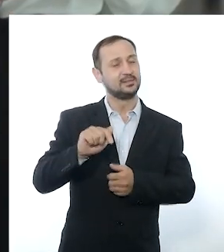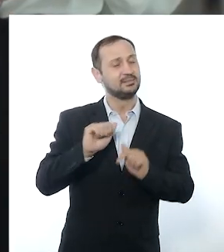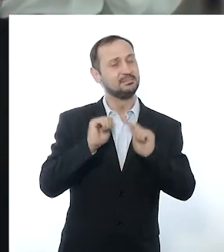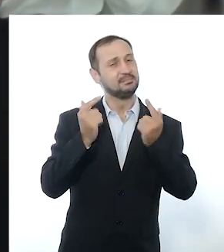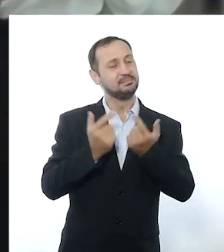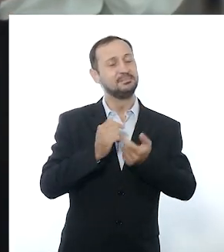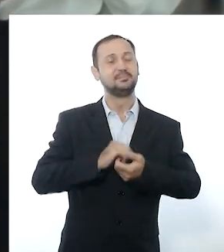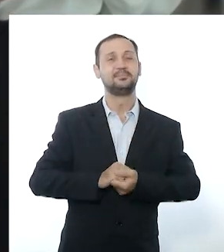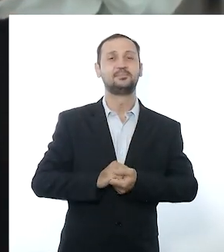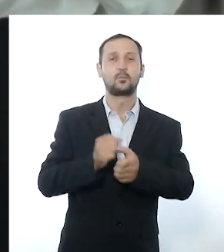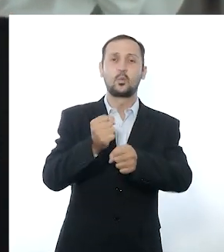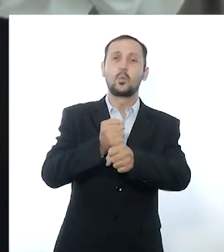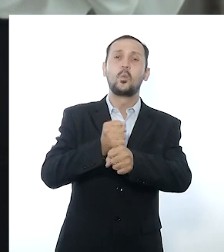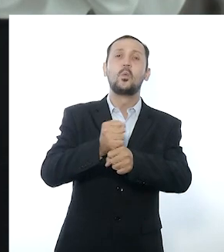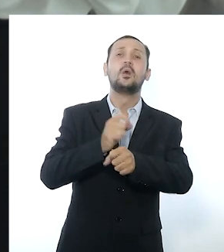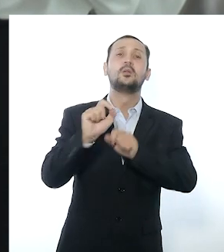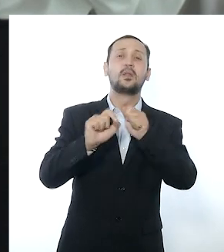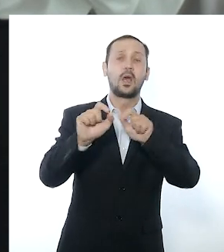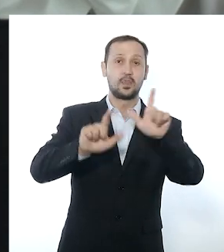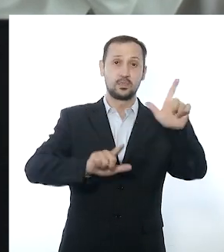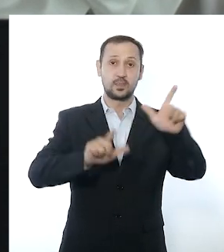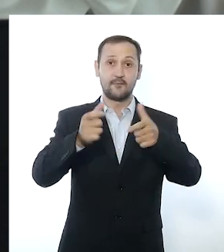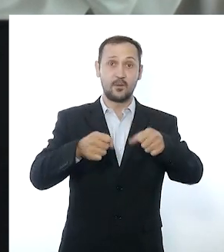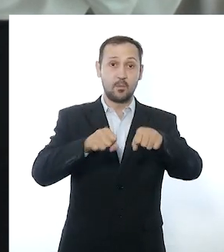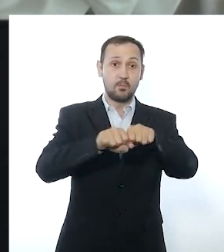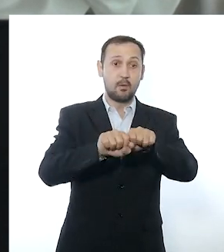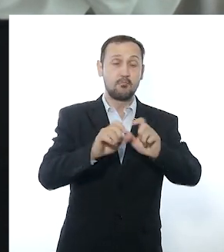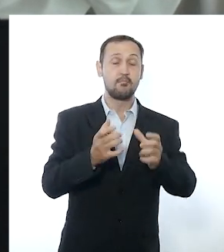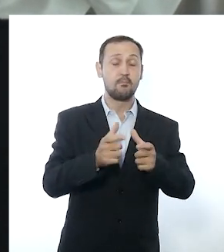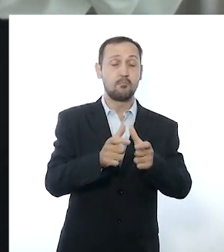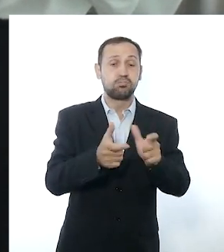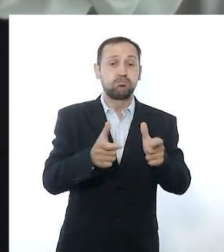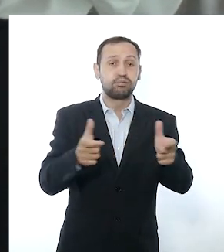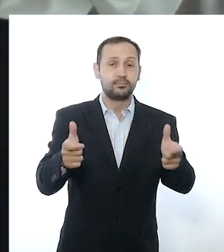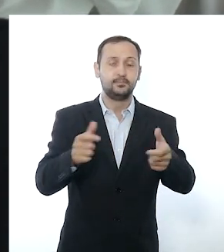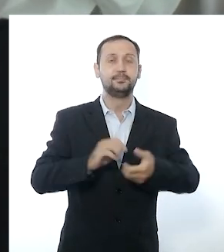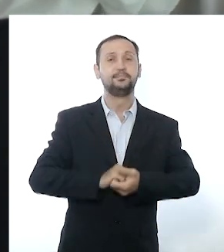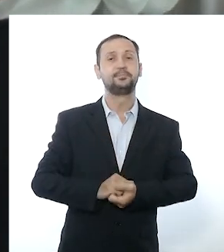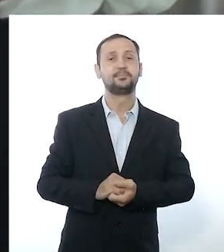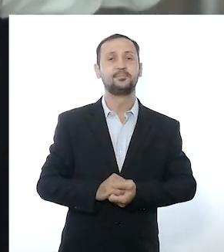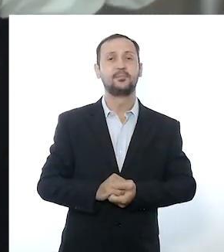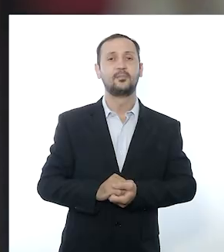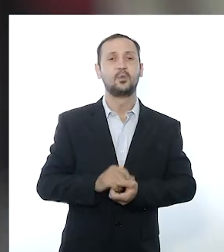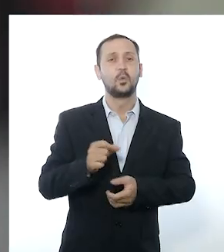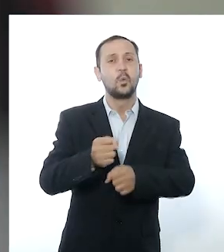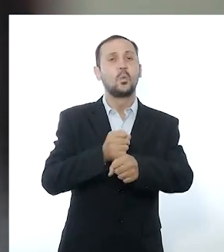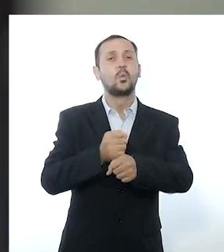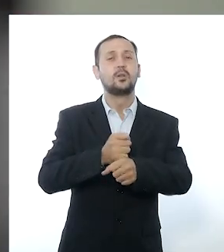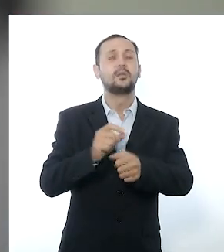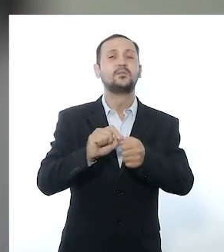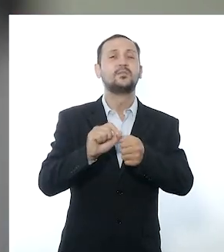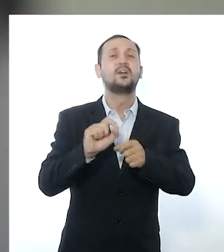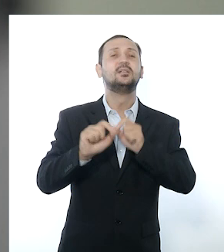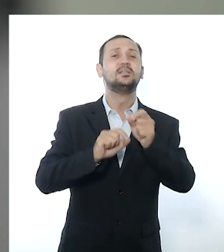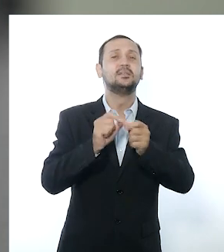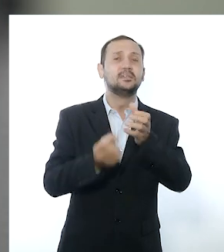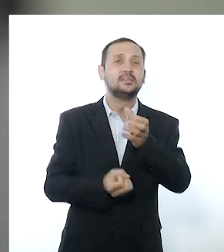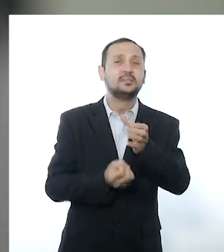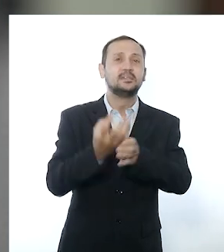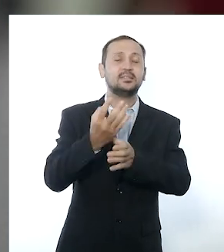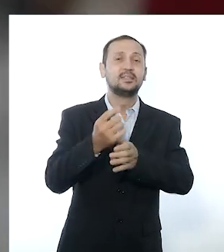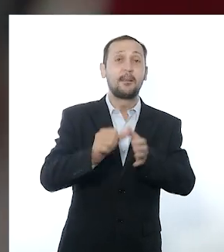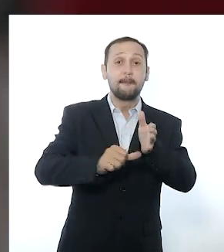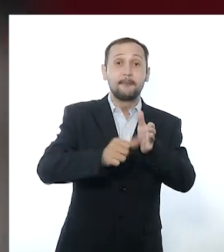na Lemes. O ano da expansão do canal Público Legislativo, a TV Assembleia. O ano em que comemoramos a criação